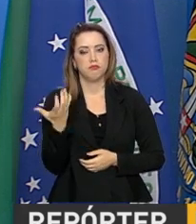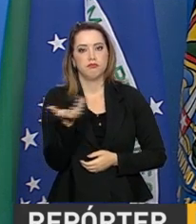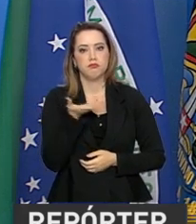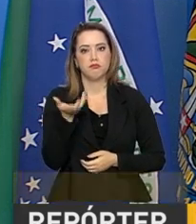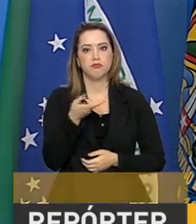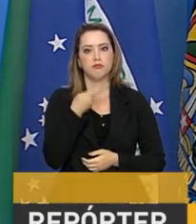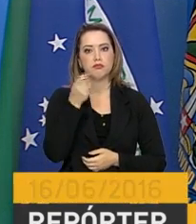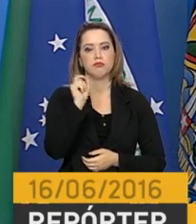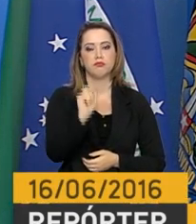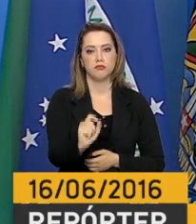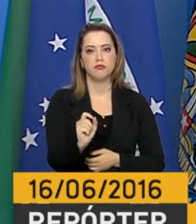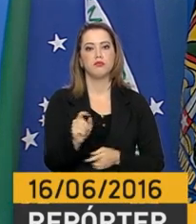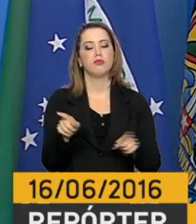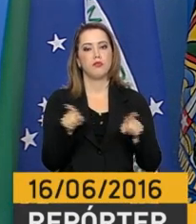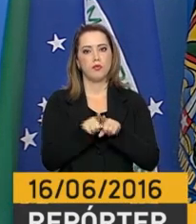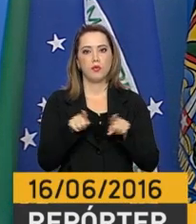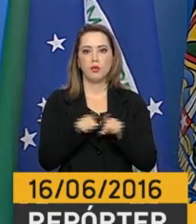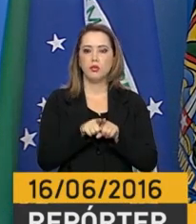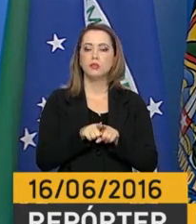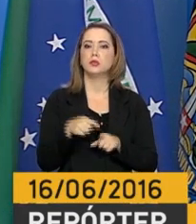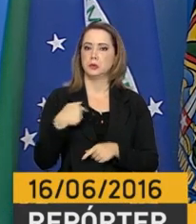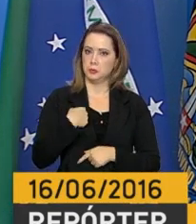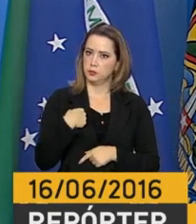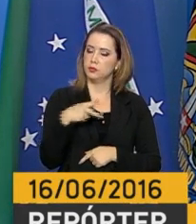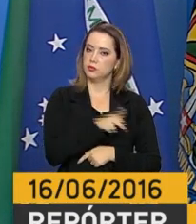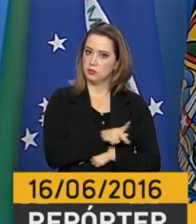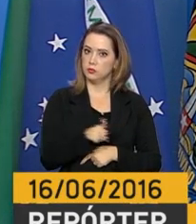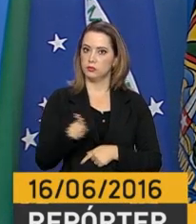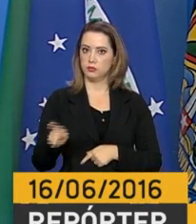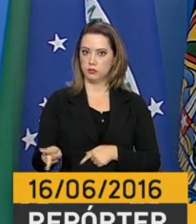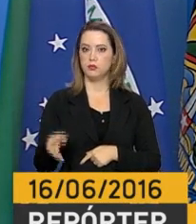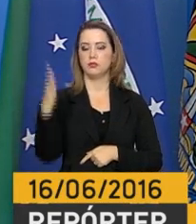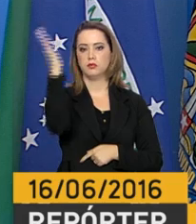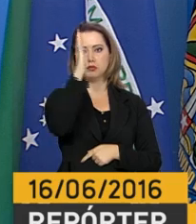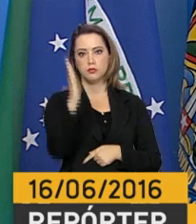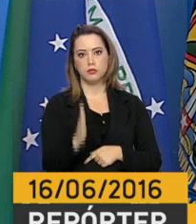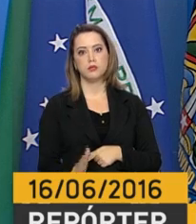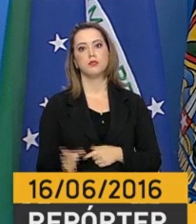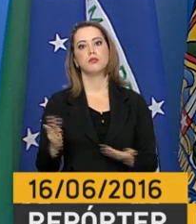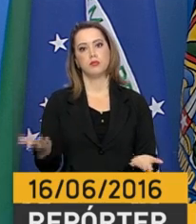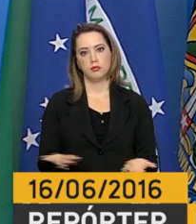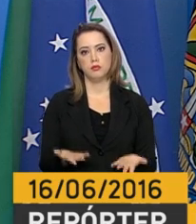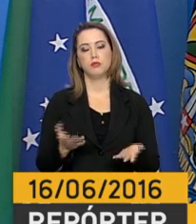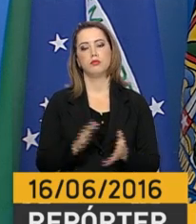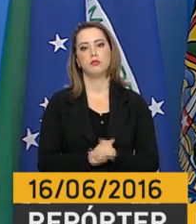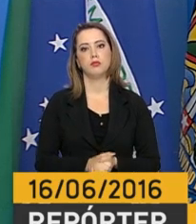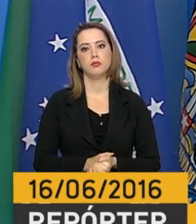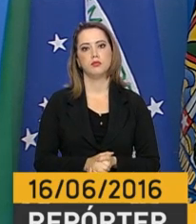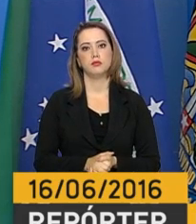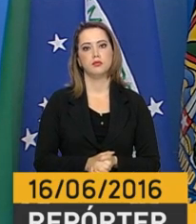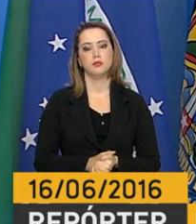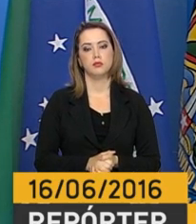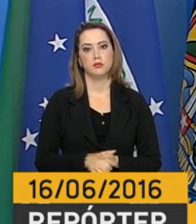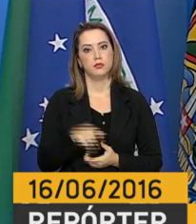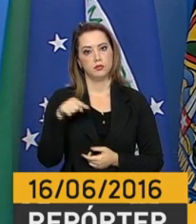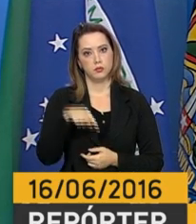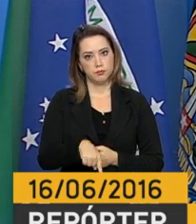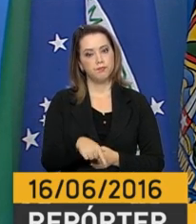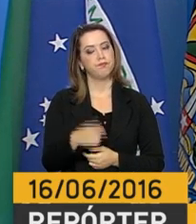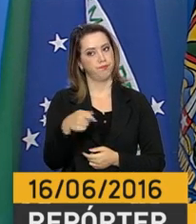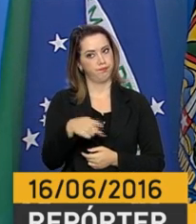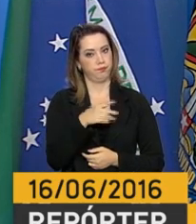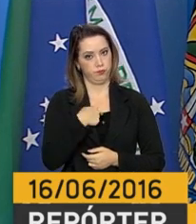falar também como presidente da República em exercício. E neste